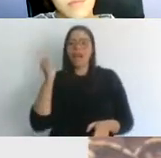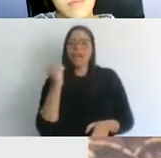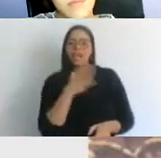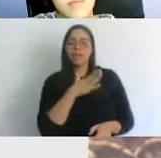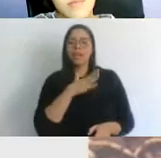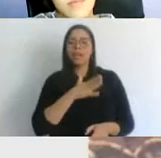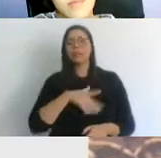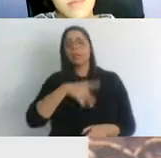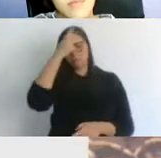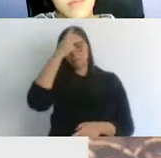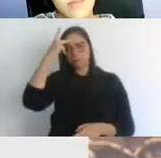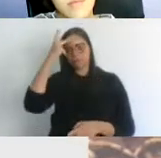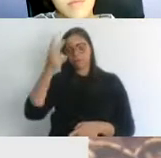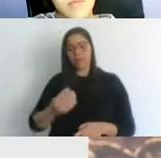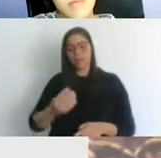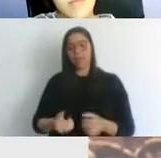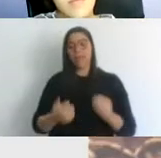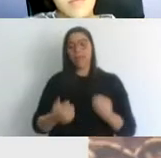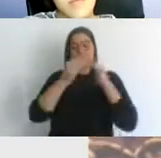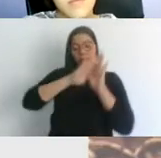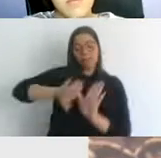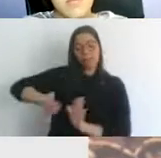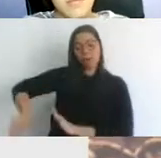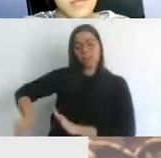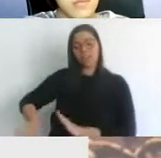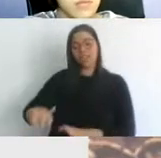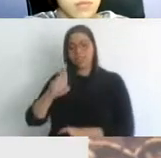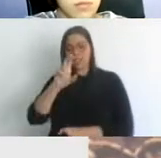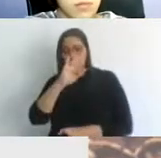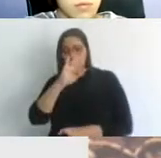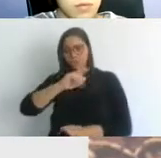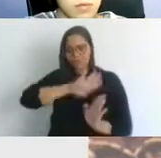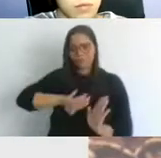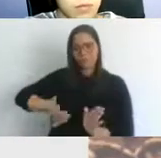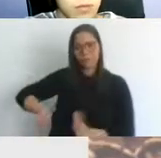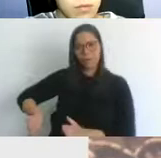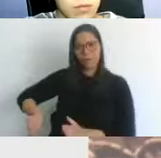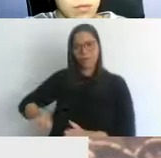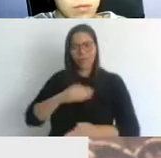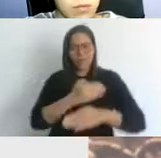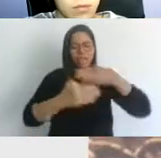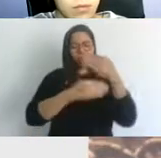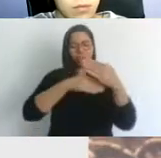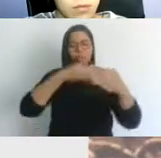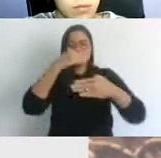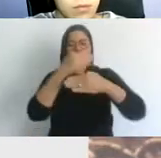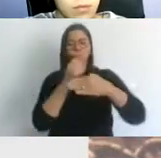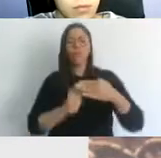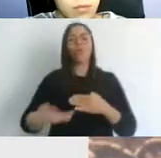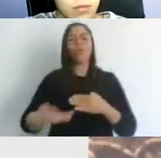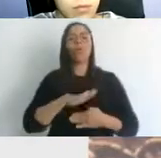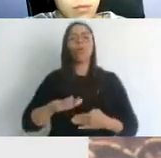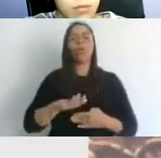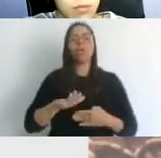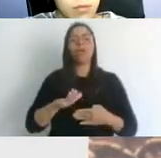de casa Quem mais está fora da rotina que mais está fora da estrutura convencional Colonial